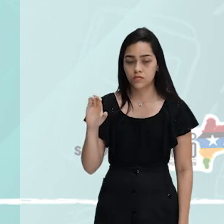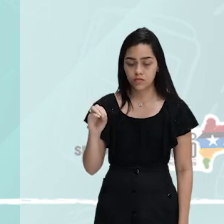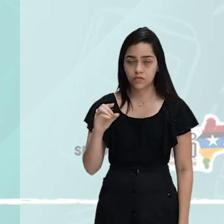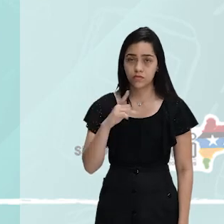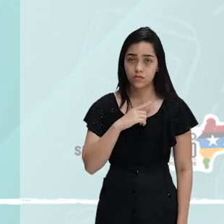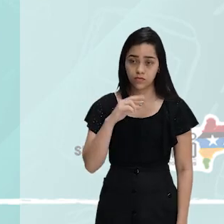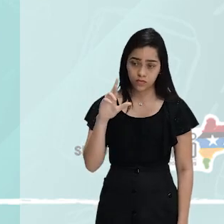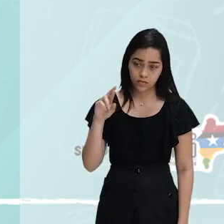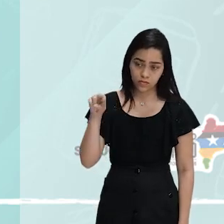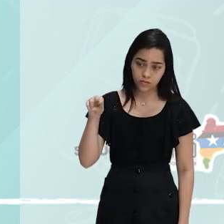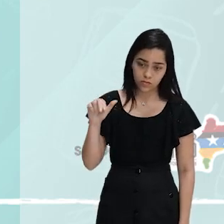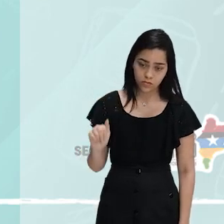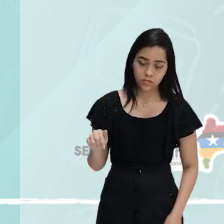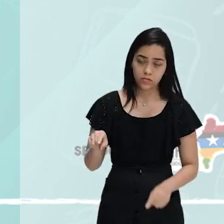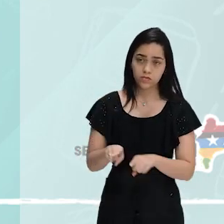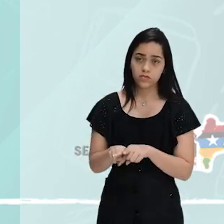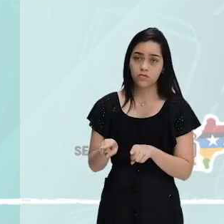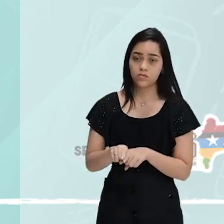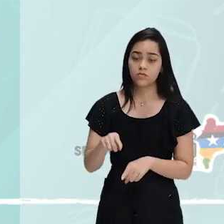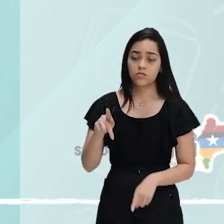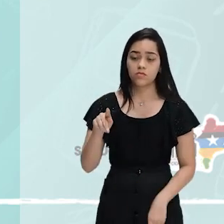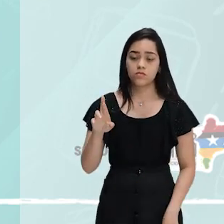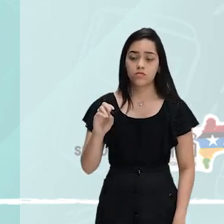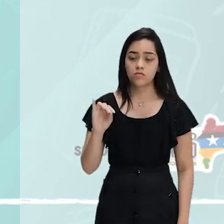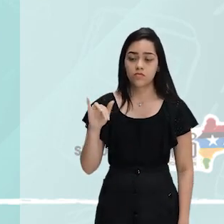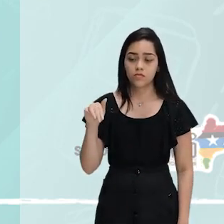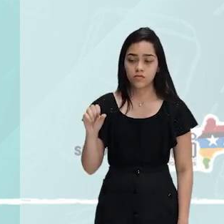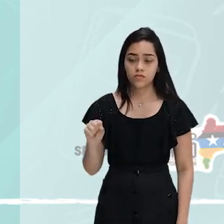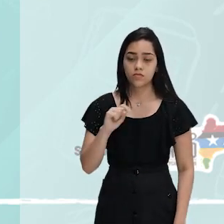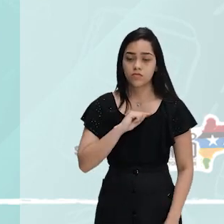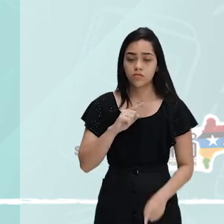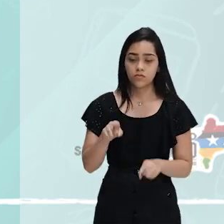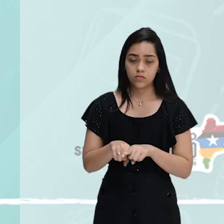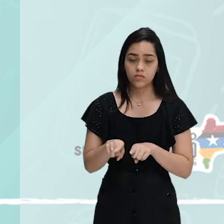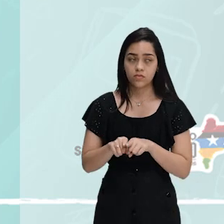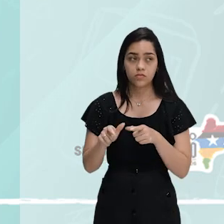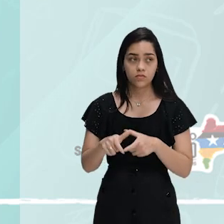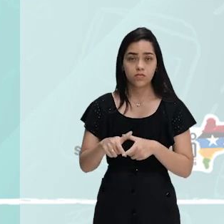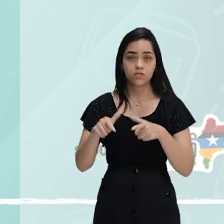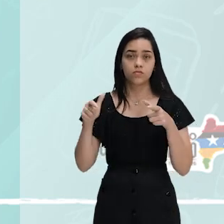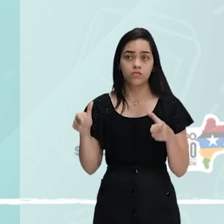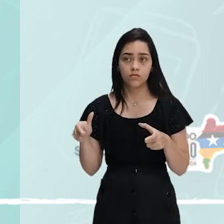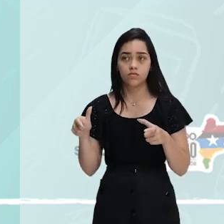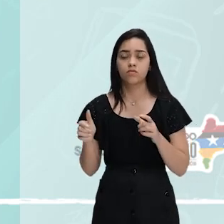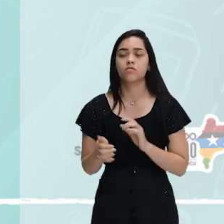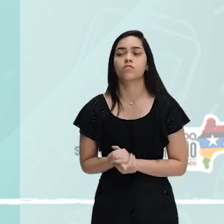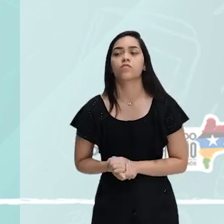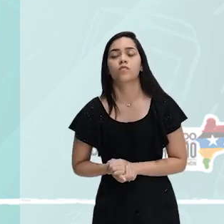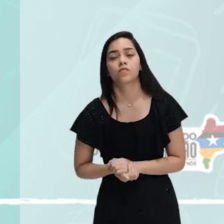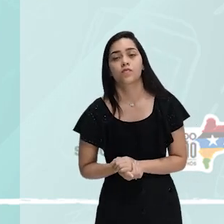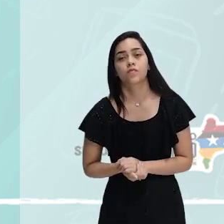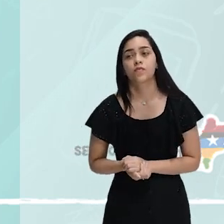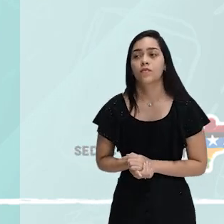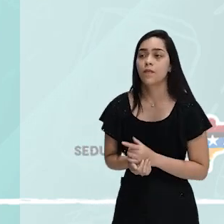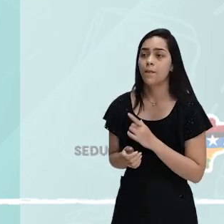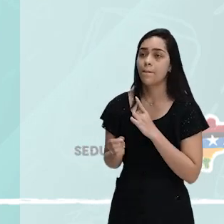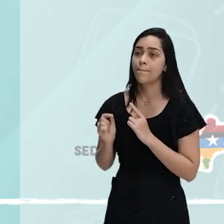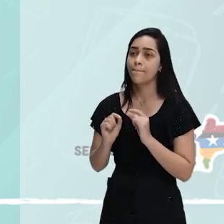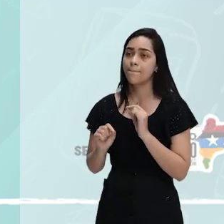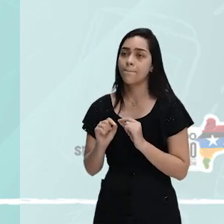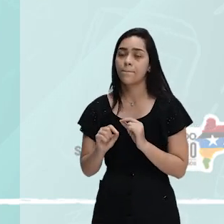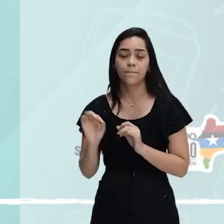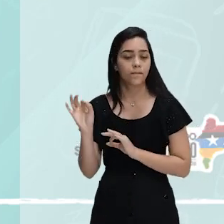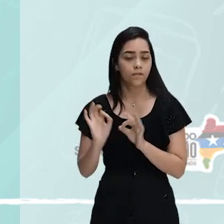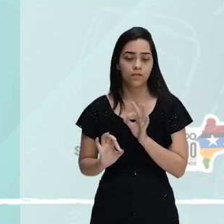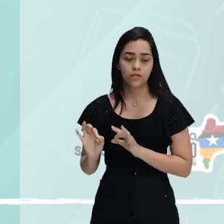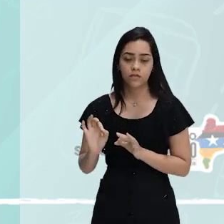síntese de RNA e proteínas. E também ocorre um aumento no volume celular. Então, a célula ela não está